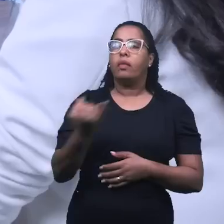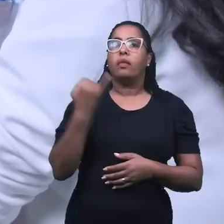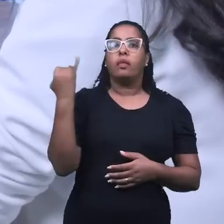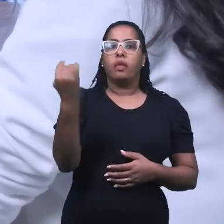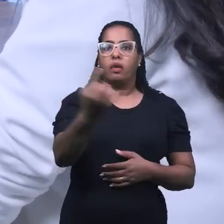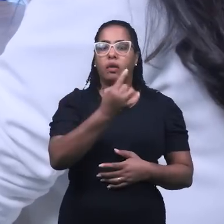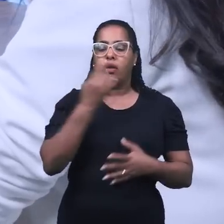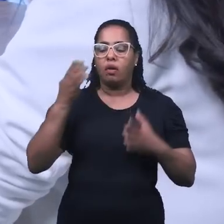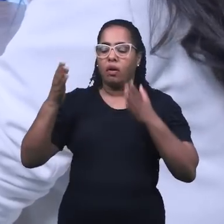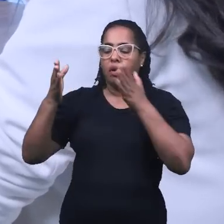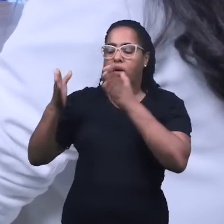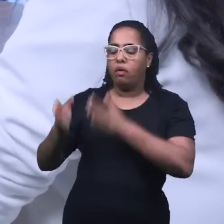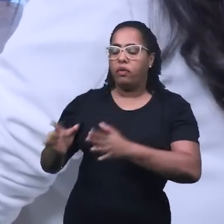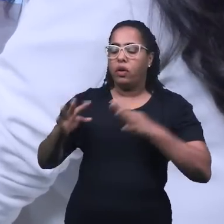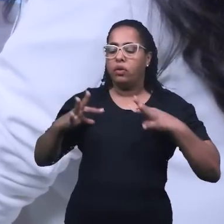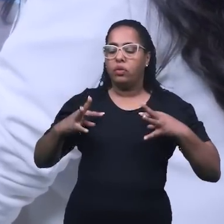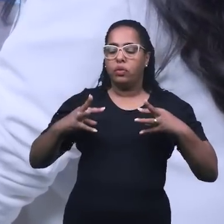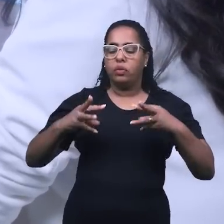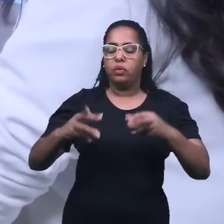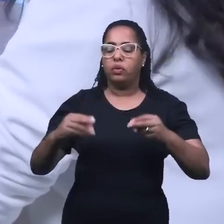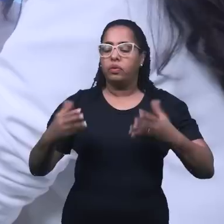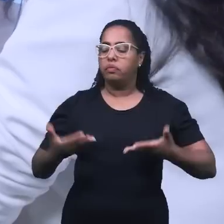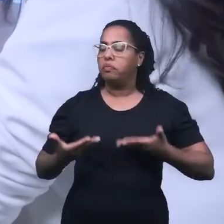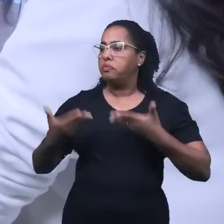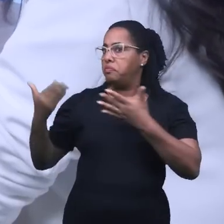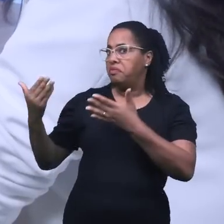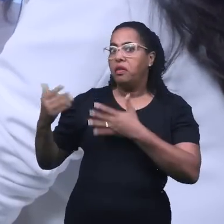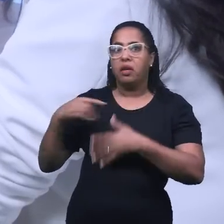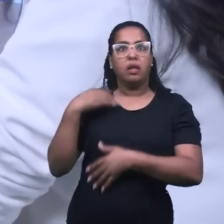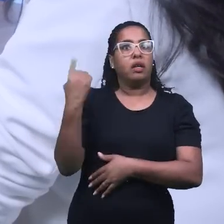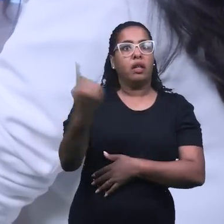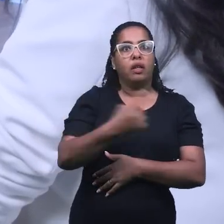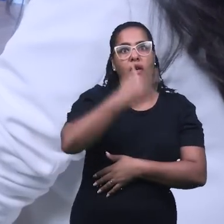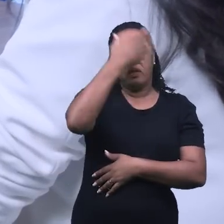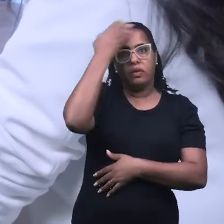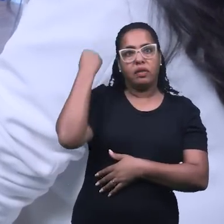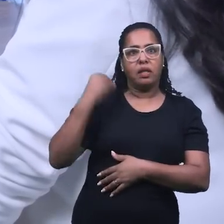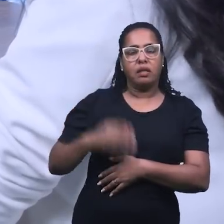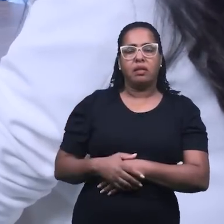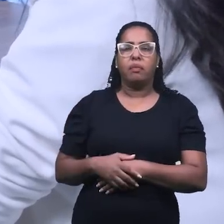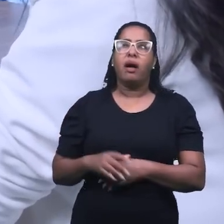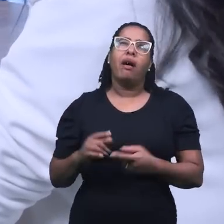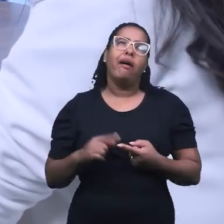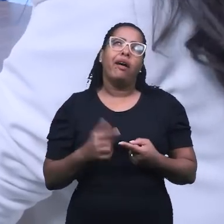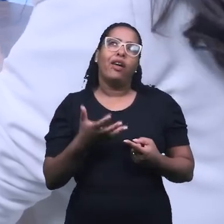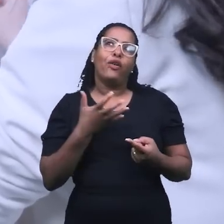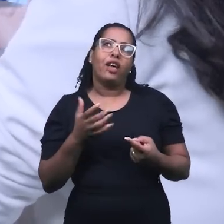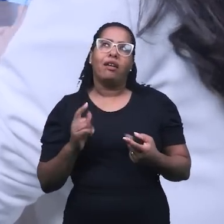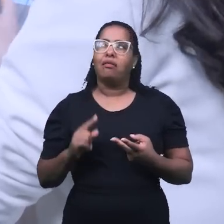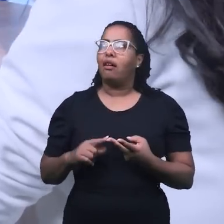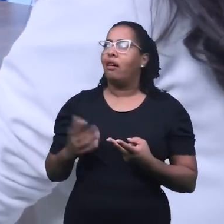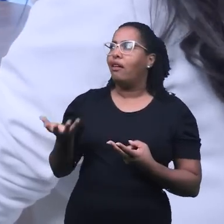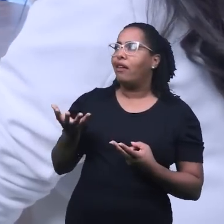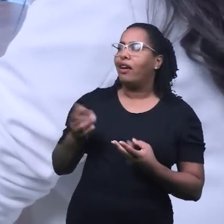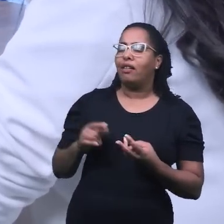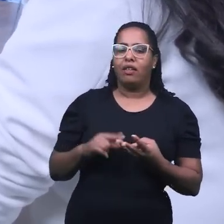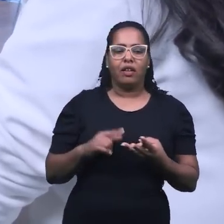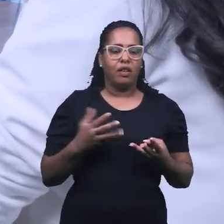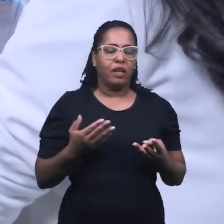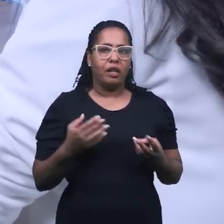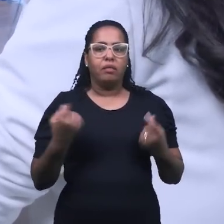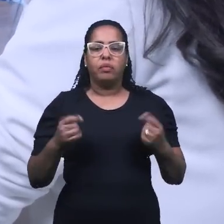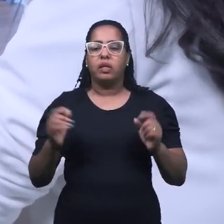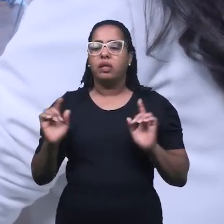sermos fiéis naquilo que nós colocamos diante do Senhor, porque às vezes a gente esquece, né? A gente esquece. Não, eu quero isso, Senhor. Não, hoje eu quero isso. Não,